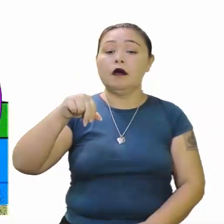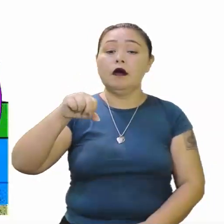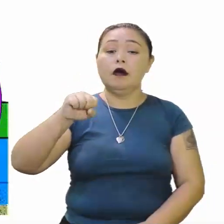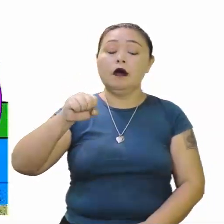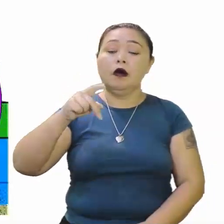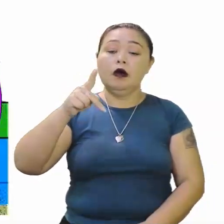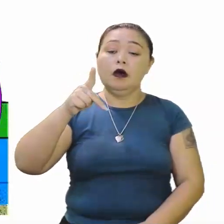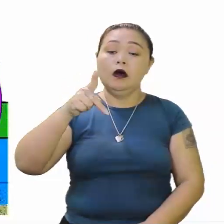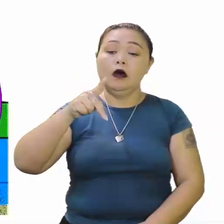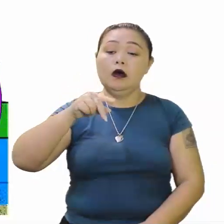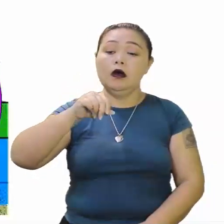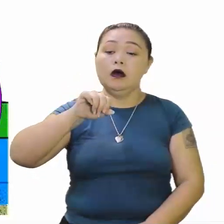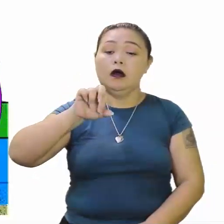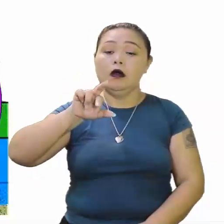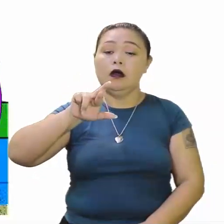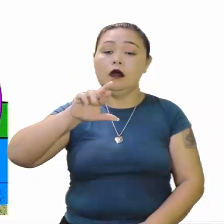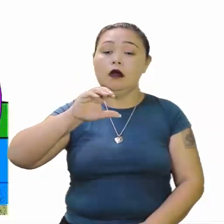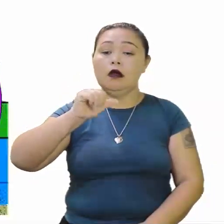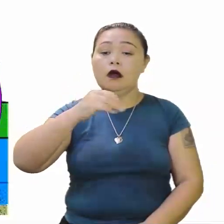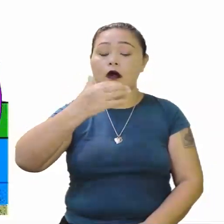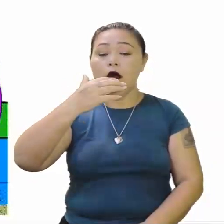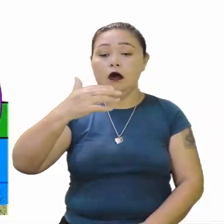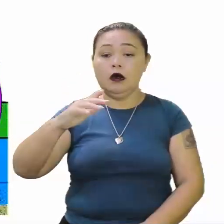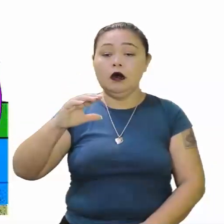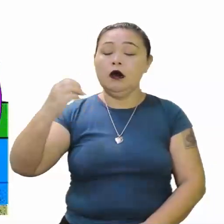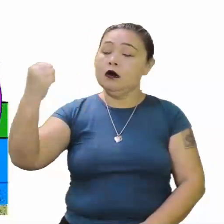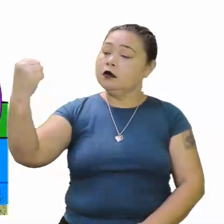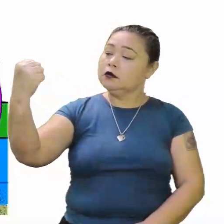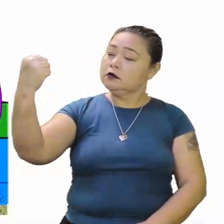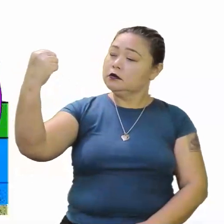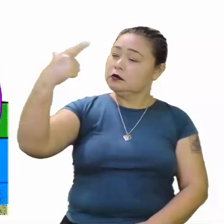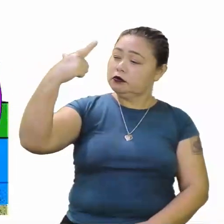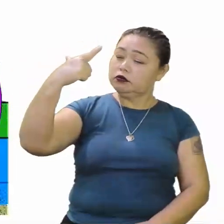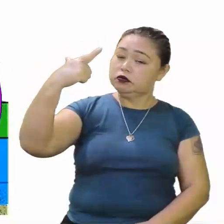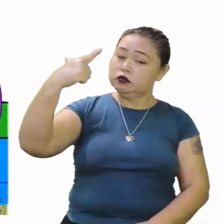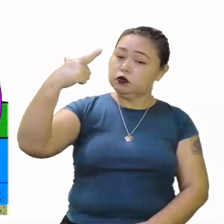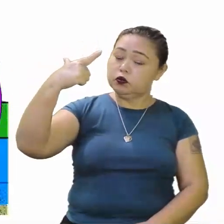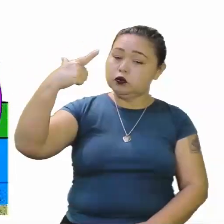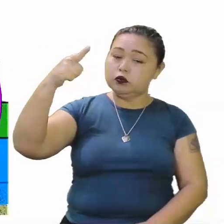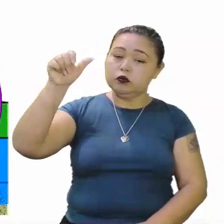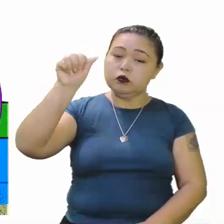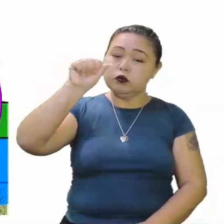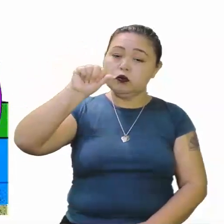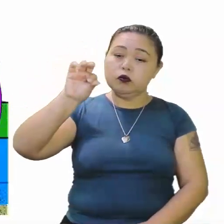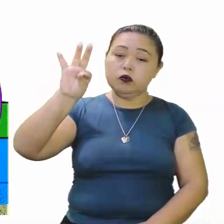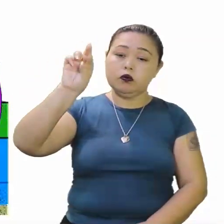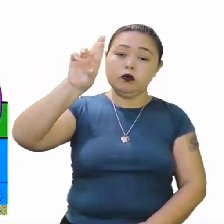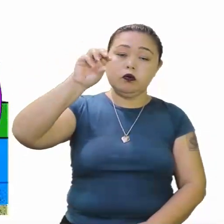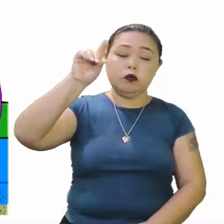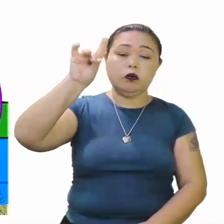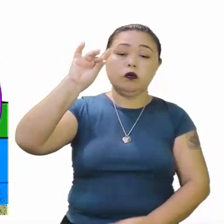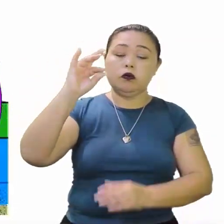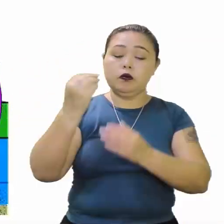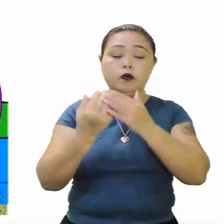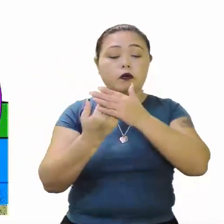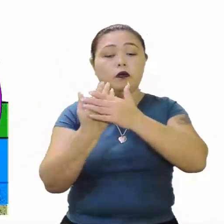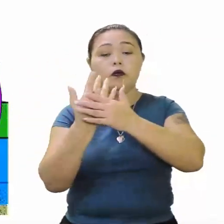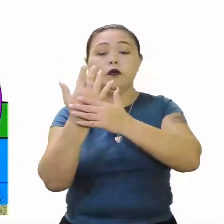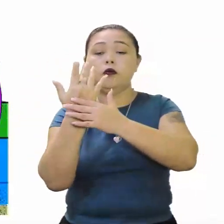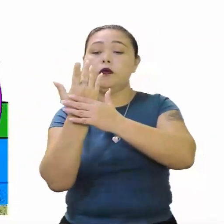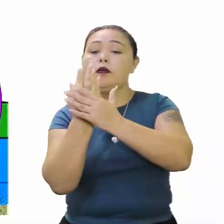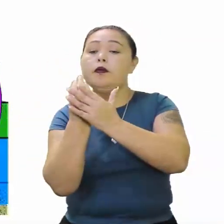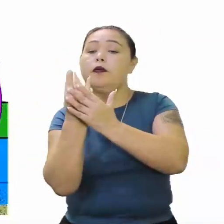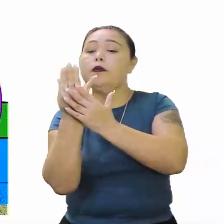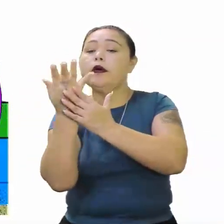com o aquecimento da luz solar, então a água passa para a atmosfera e as plantas, elas transpiram,